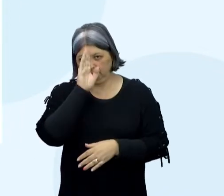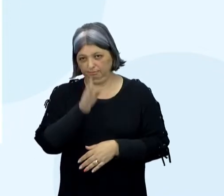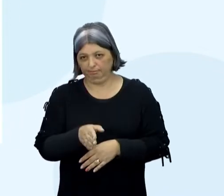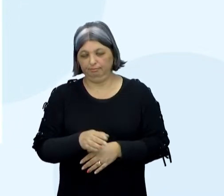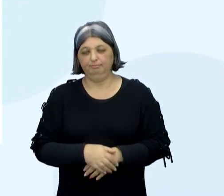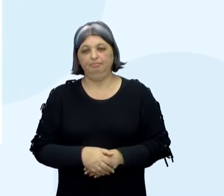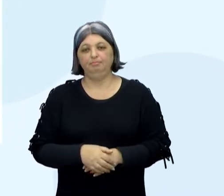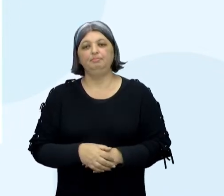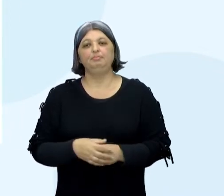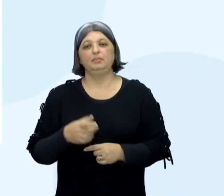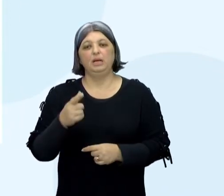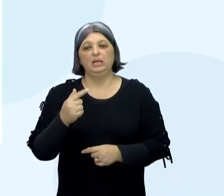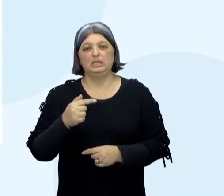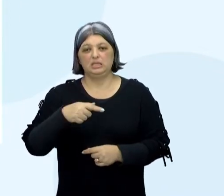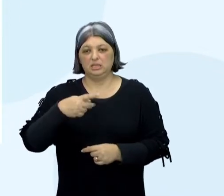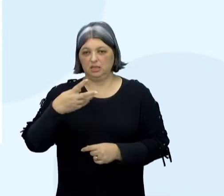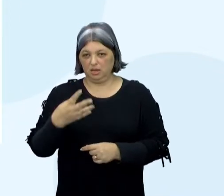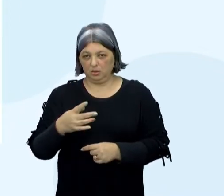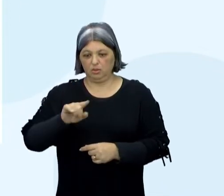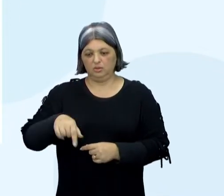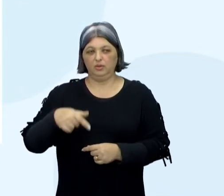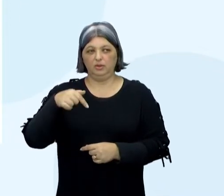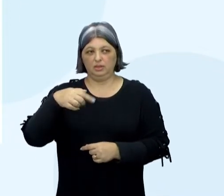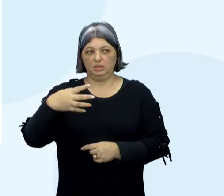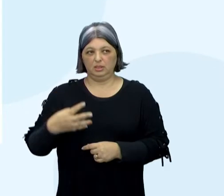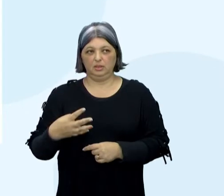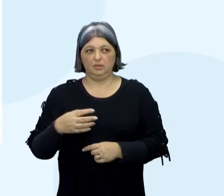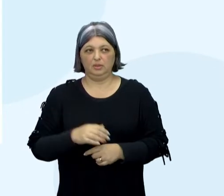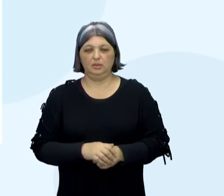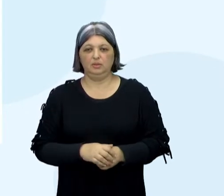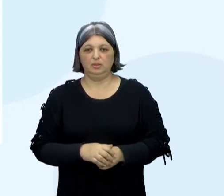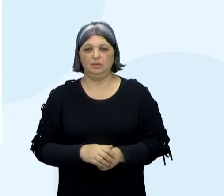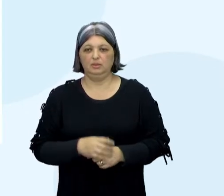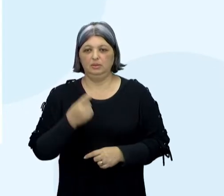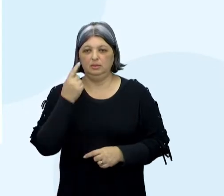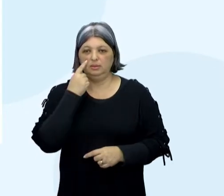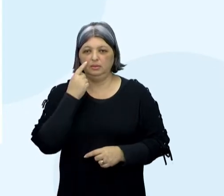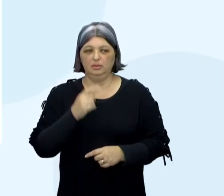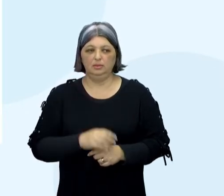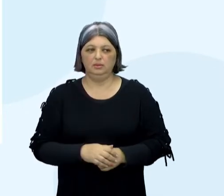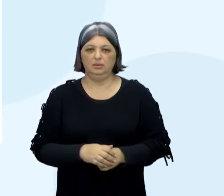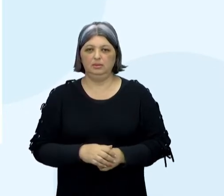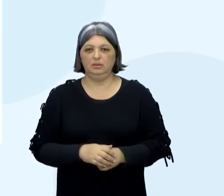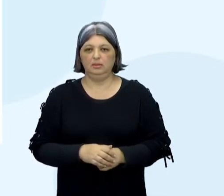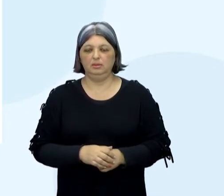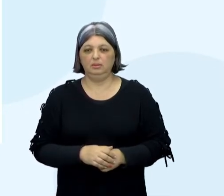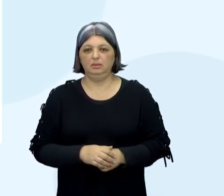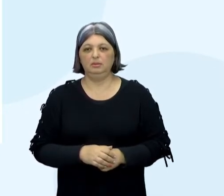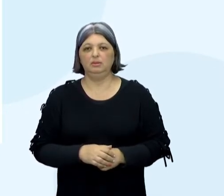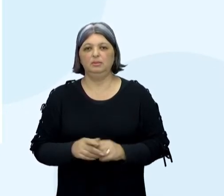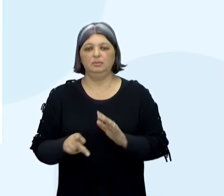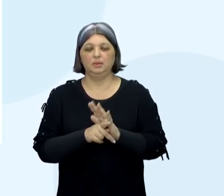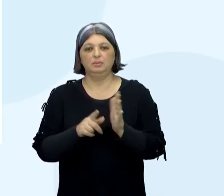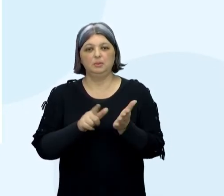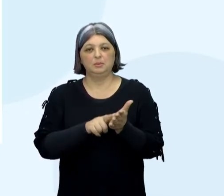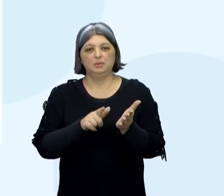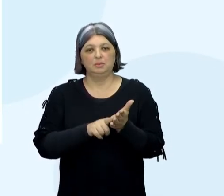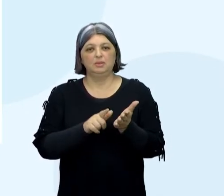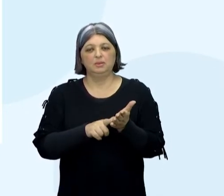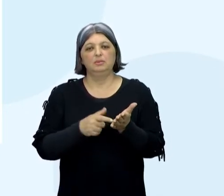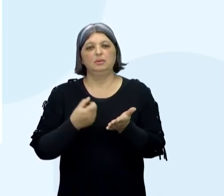o valor R$ 714,74, uma compra feita pela internet, com um boleto aí